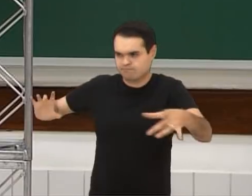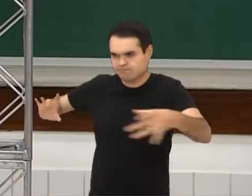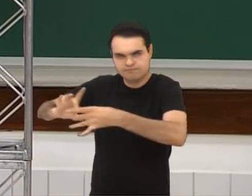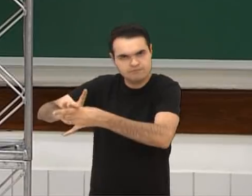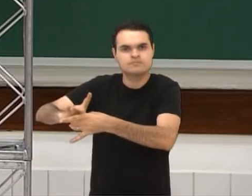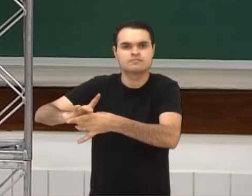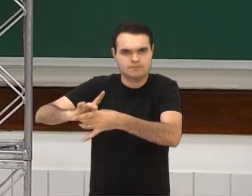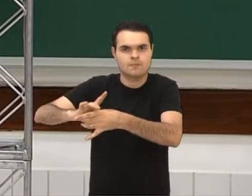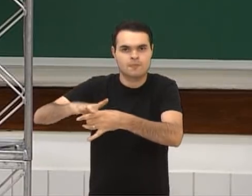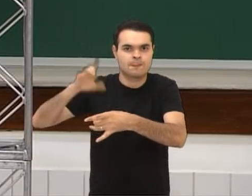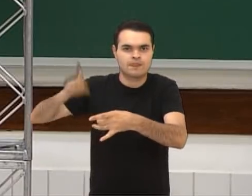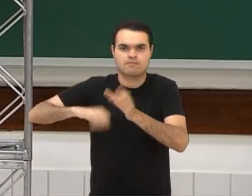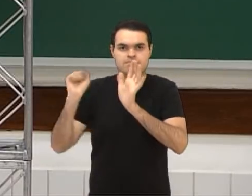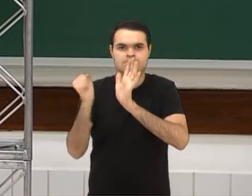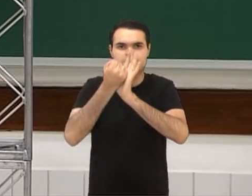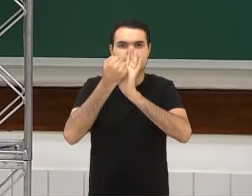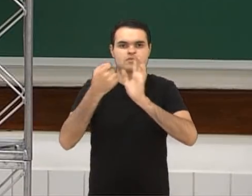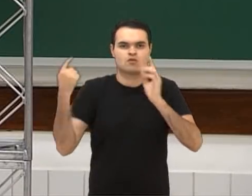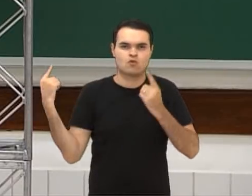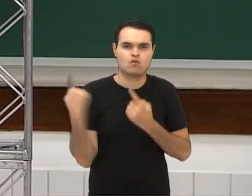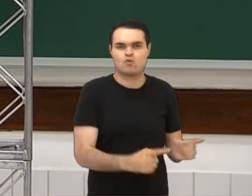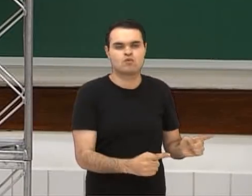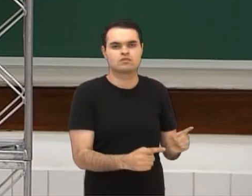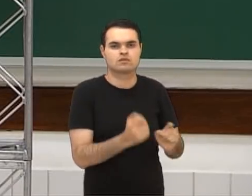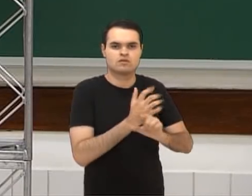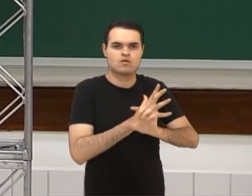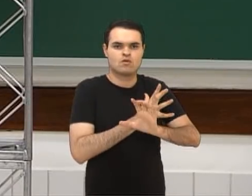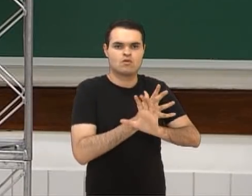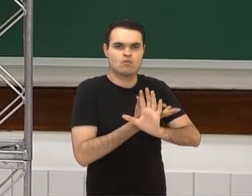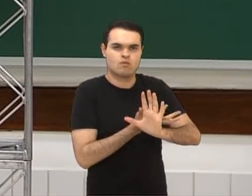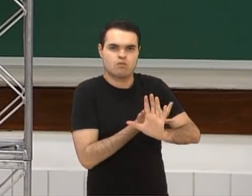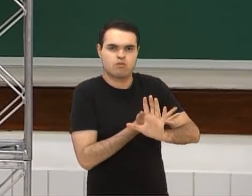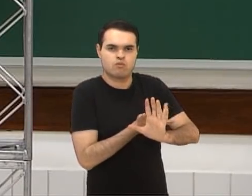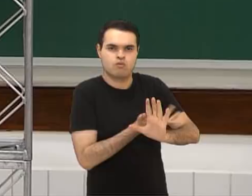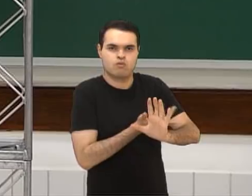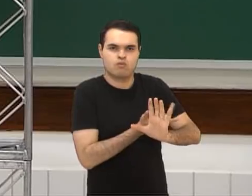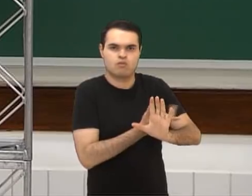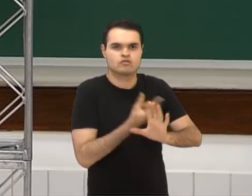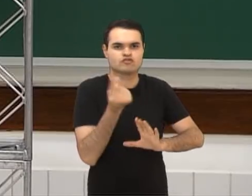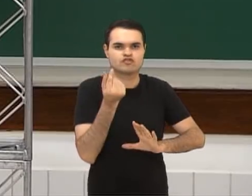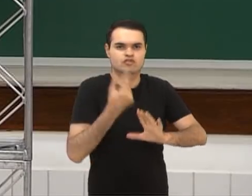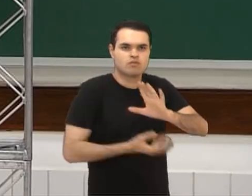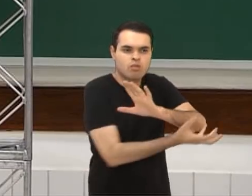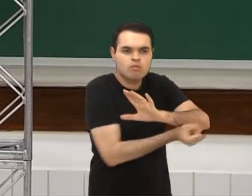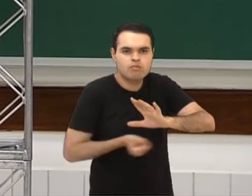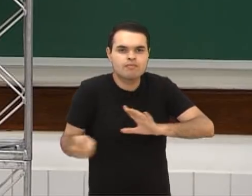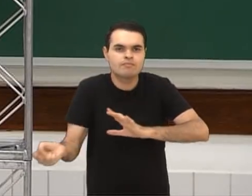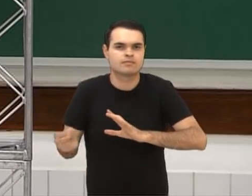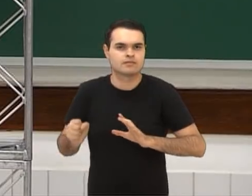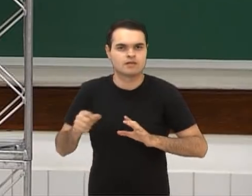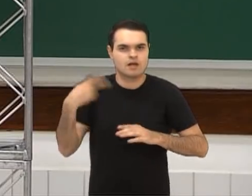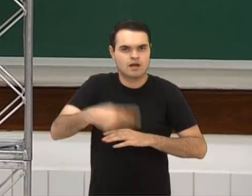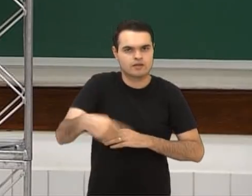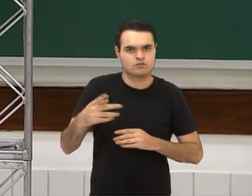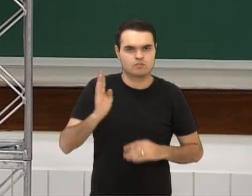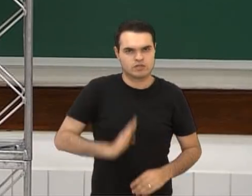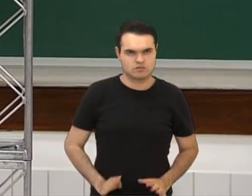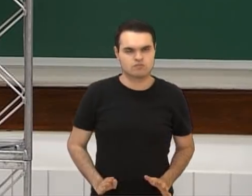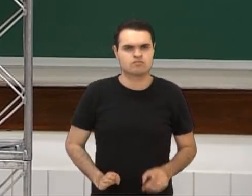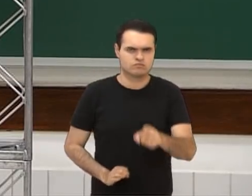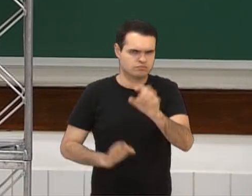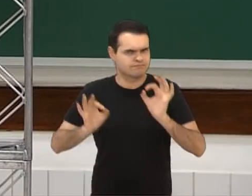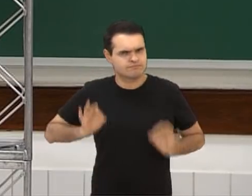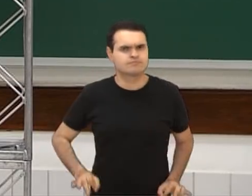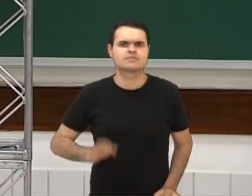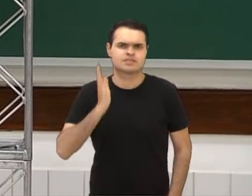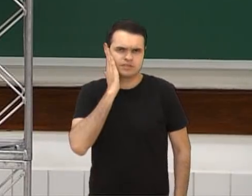Essa operação que virou um símbolo, então, de combate à corrupção, combate ao desvio de dinheiro público no Brasil. Você com